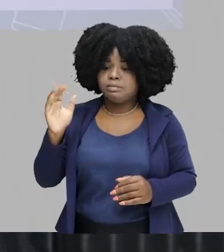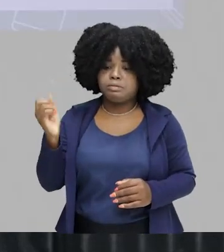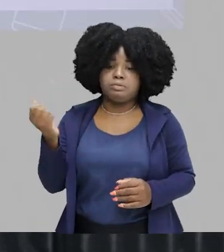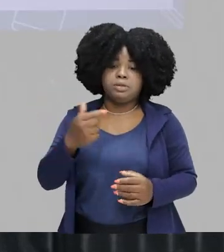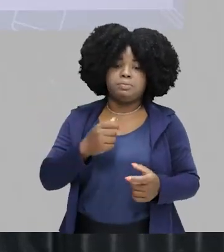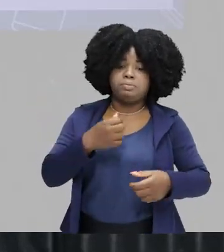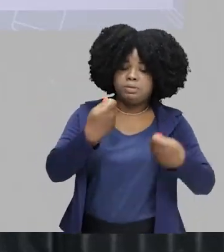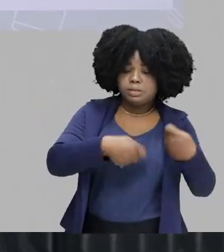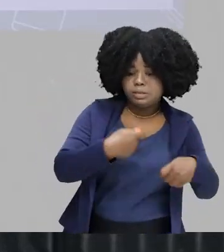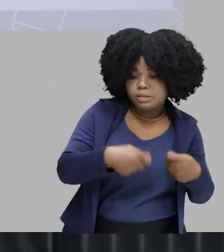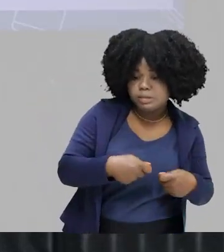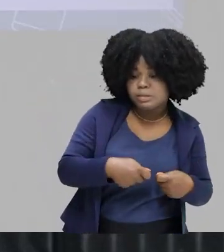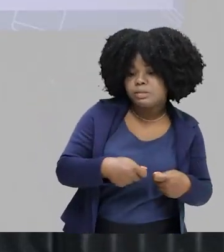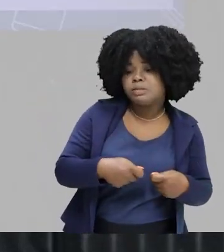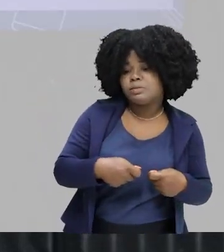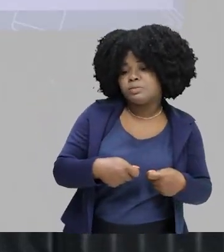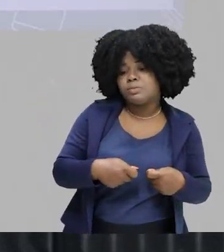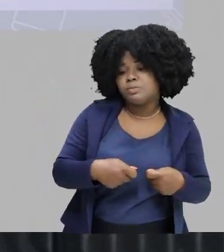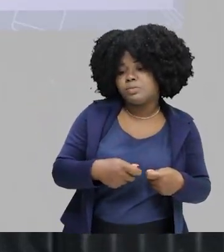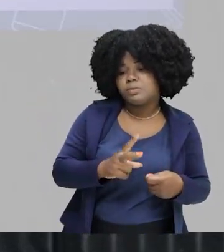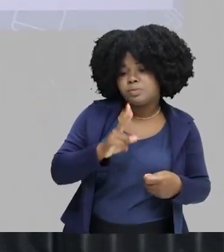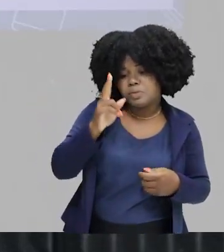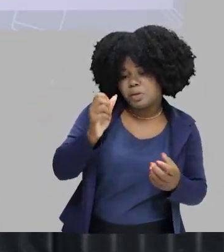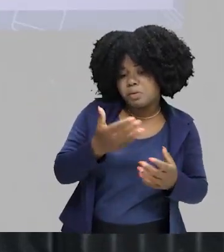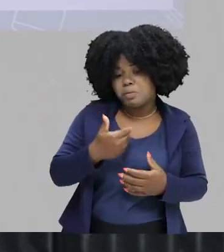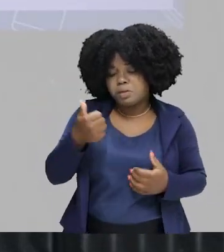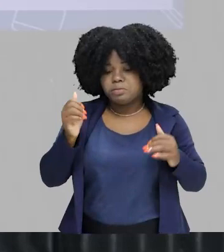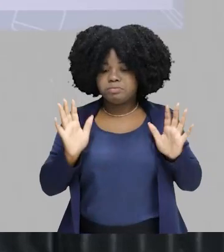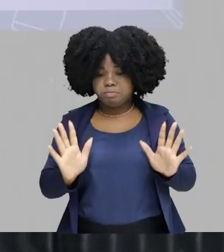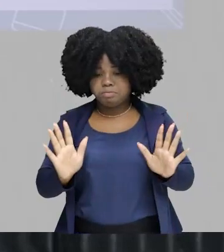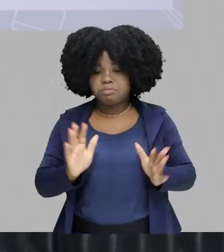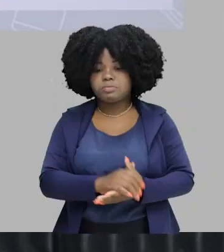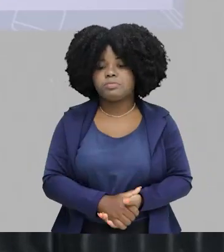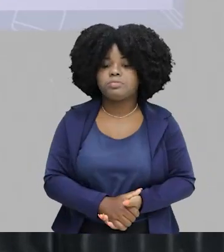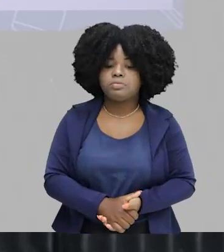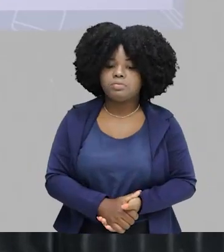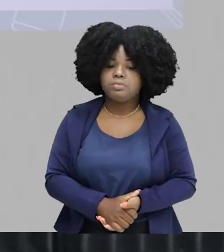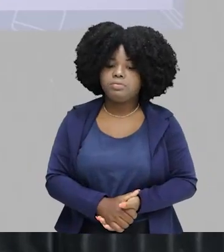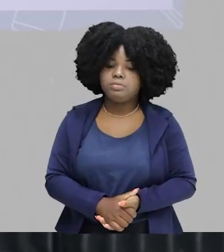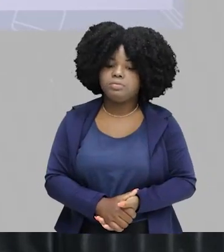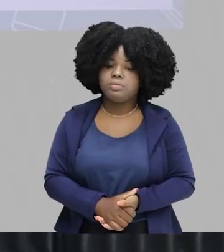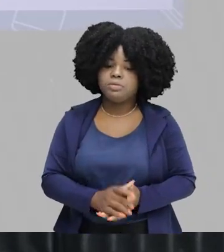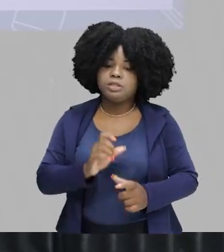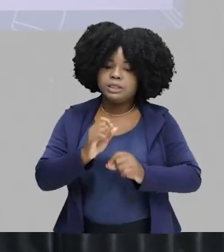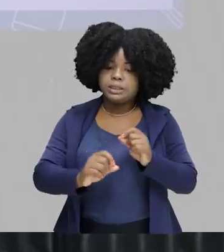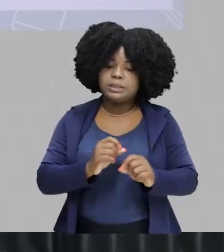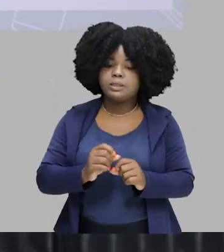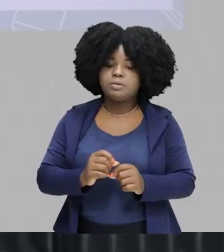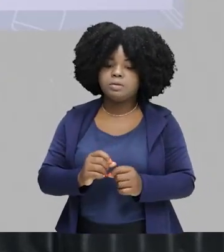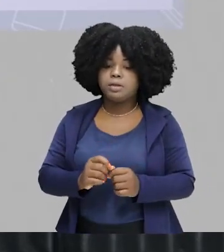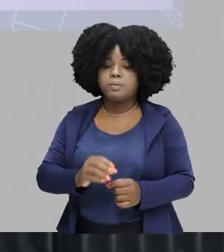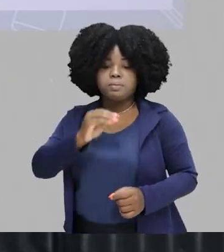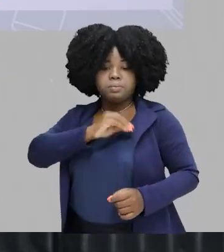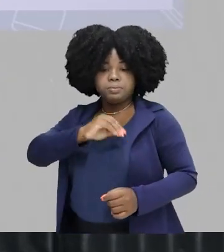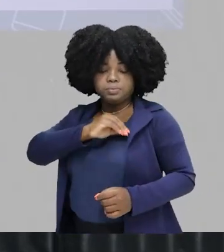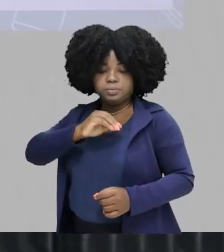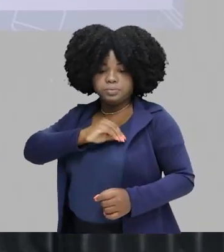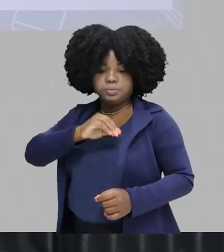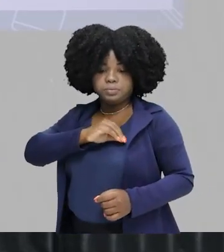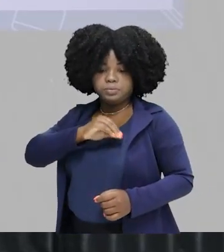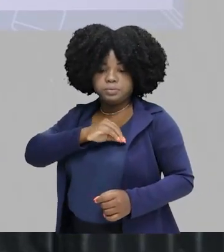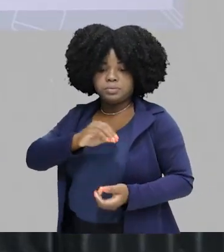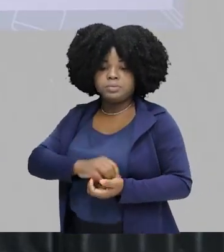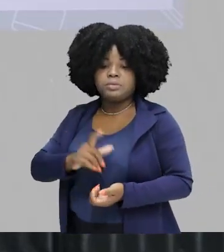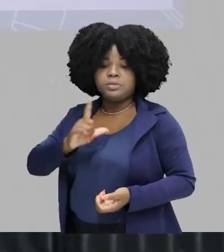de propriedade, poder ou prestígio. Isso aqui a gente chama de concentração de renda, por exemplo.